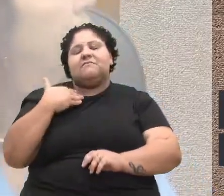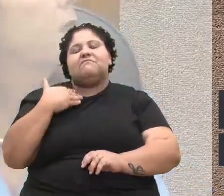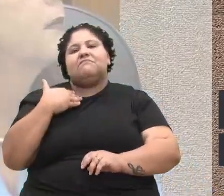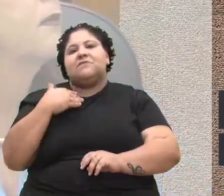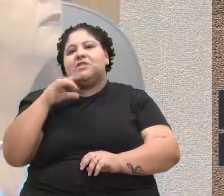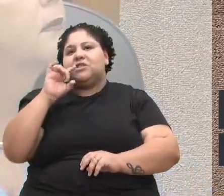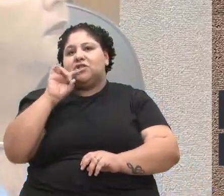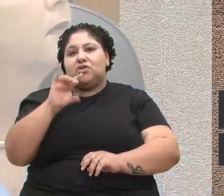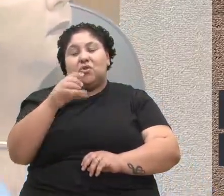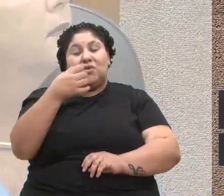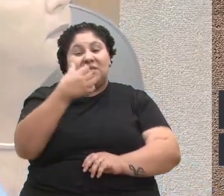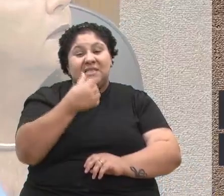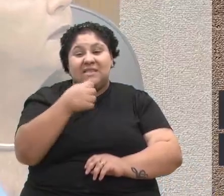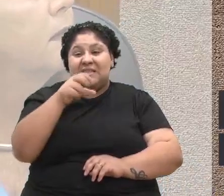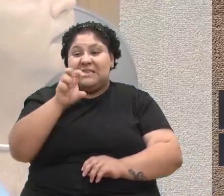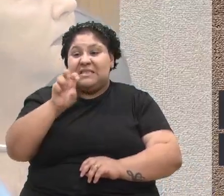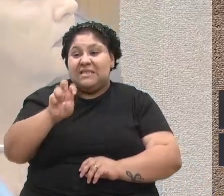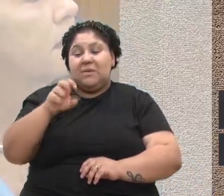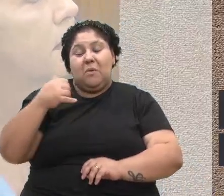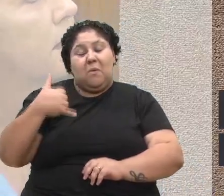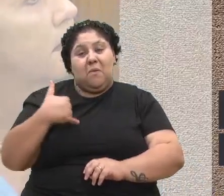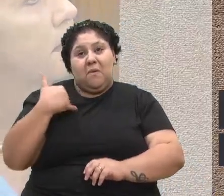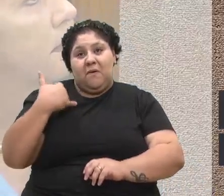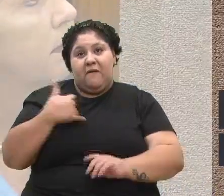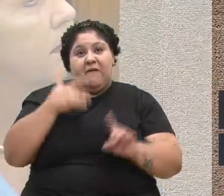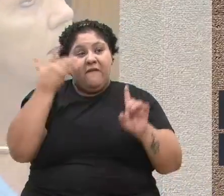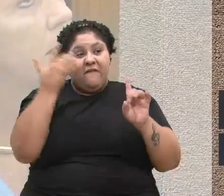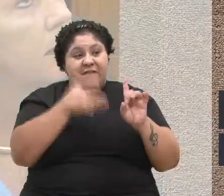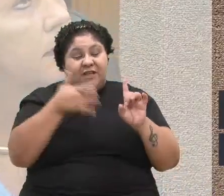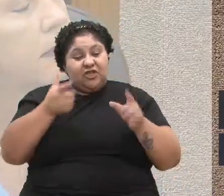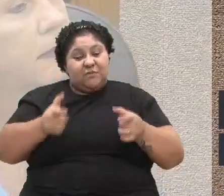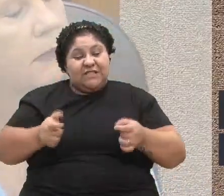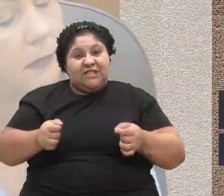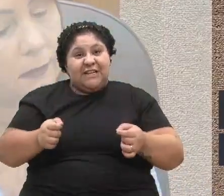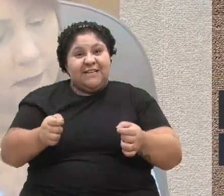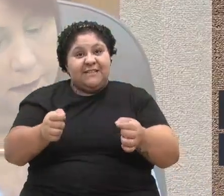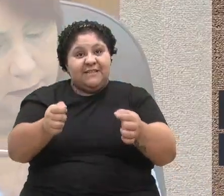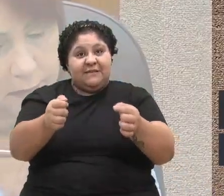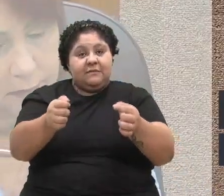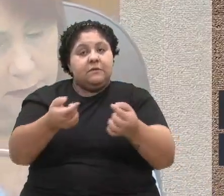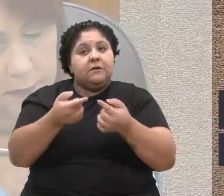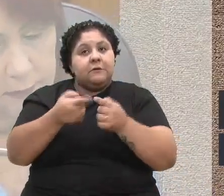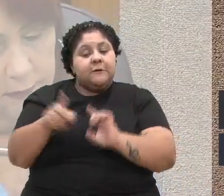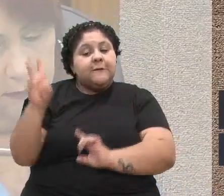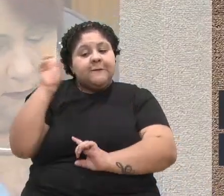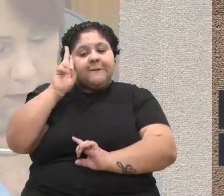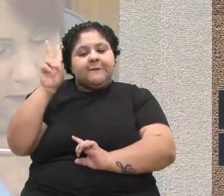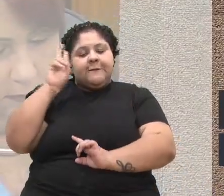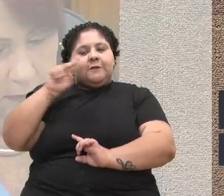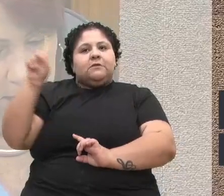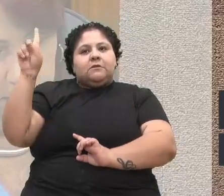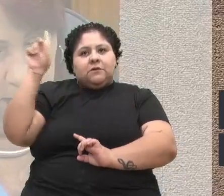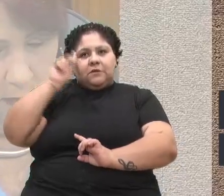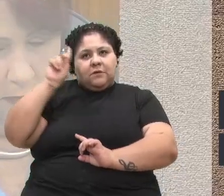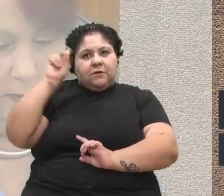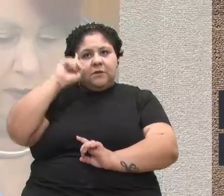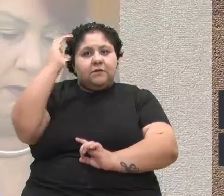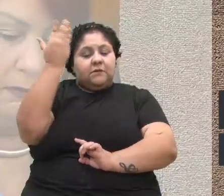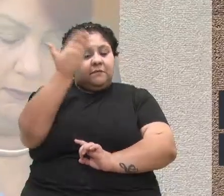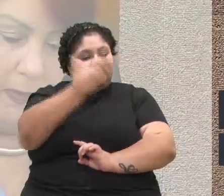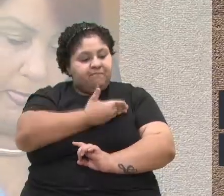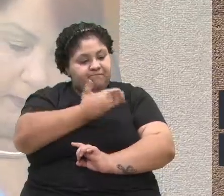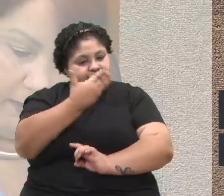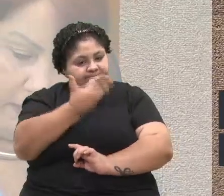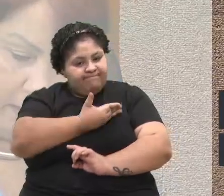apenas 65 anos, vítima de câncer. Porém, ele é lembrado diariamente pelos amigos